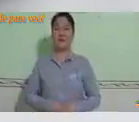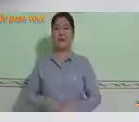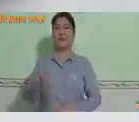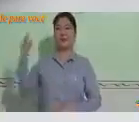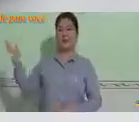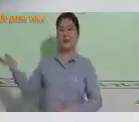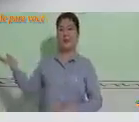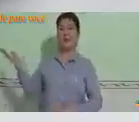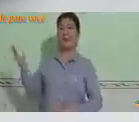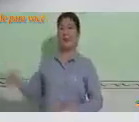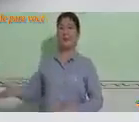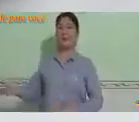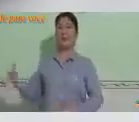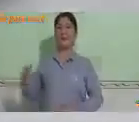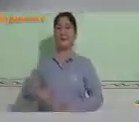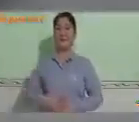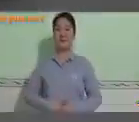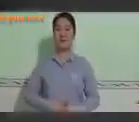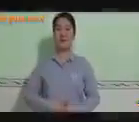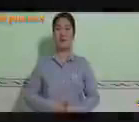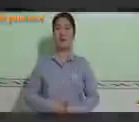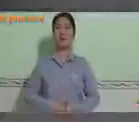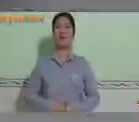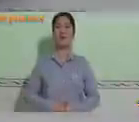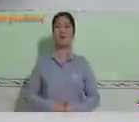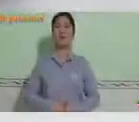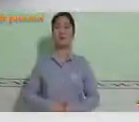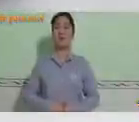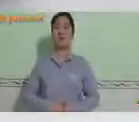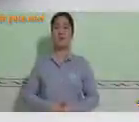MASCASONATIOSSONSIG, anotar nenhuma diferença, pode